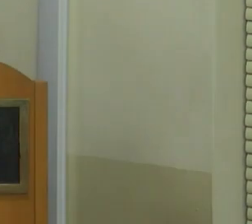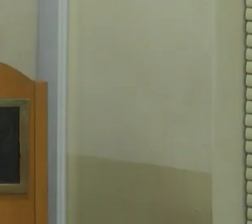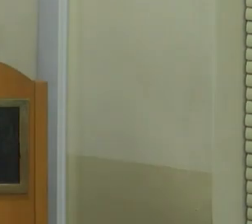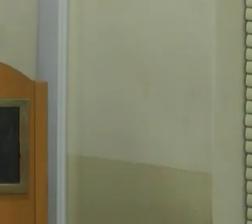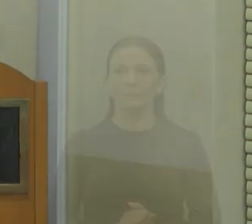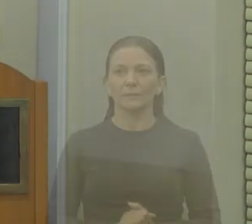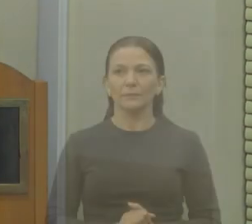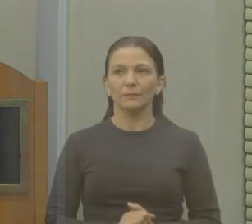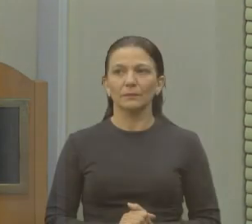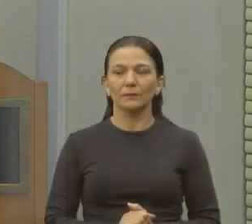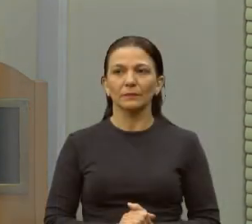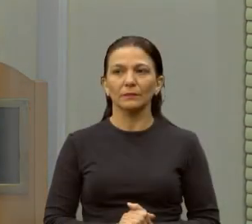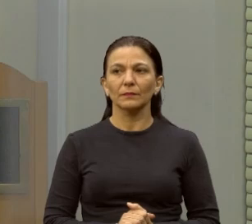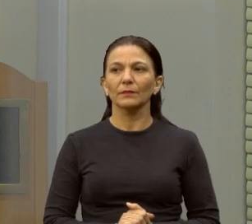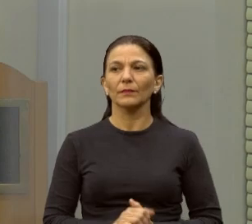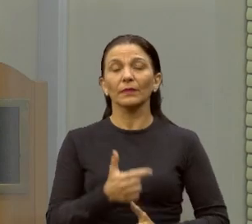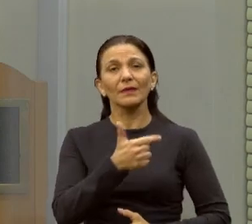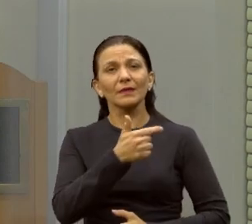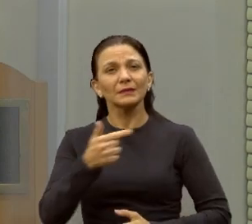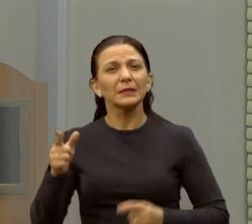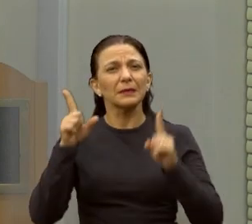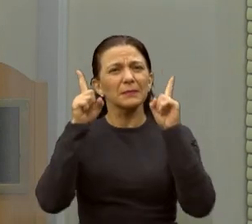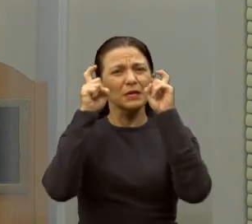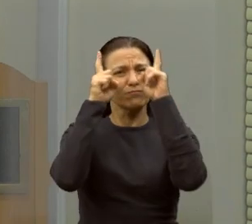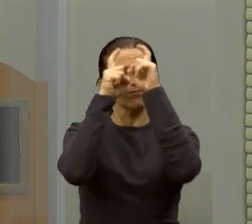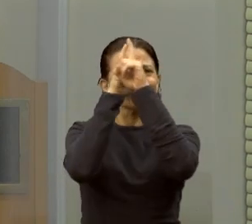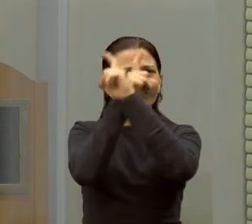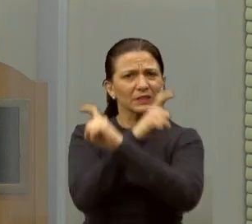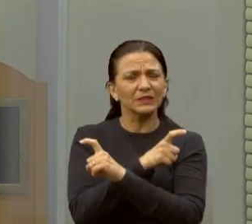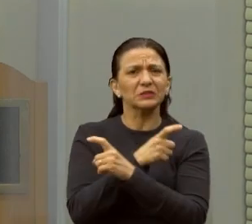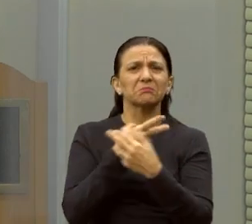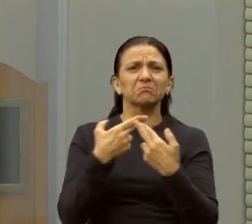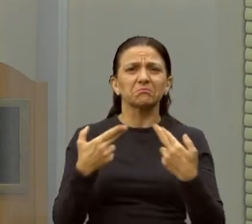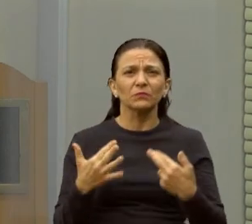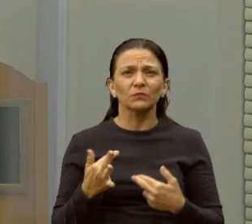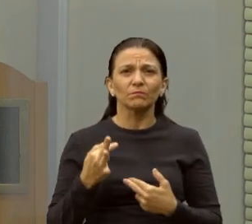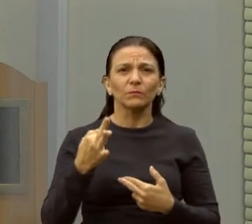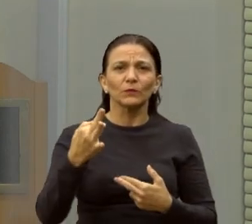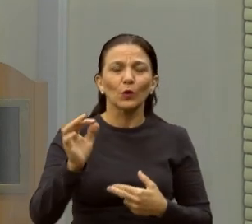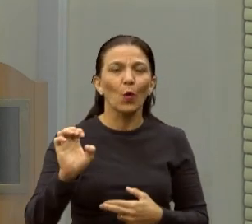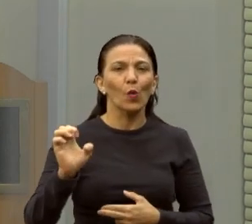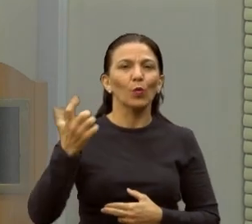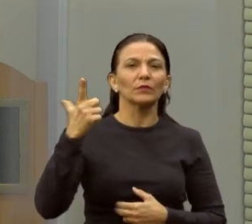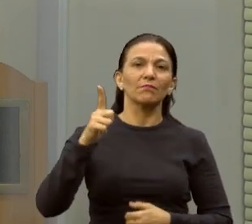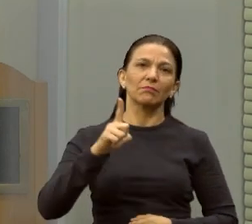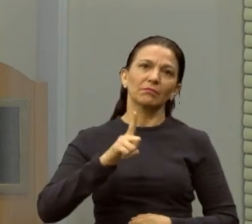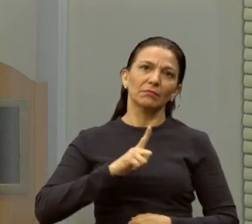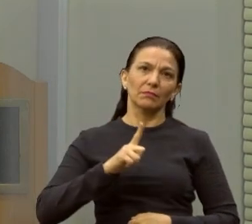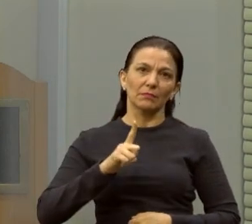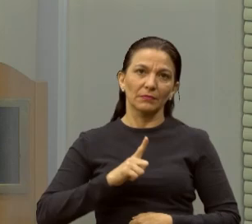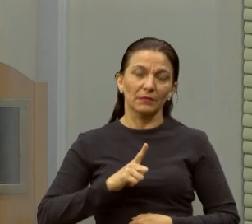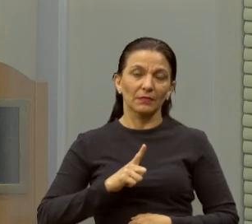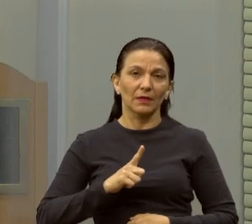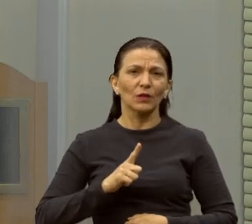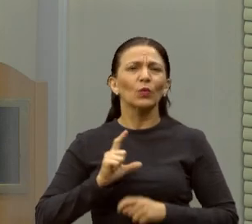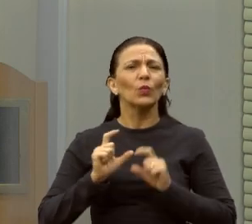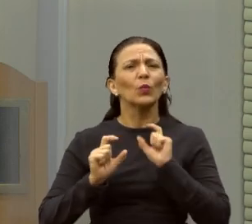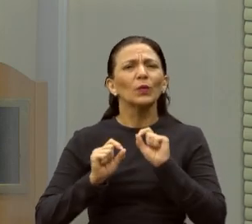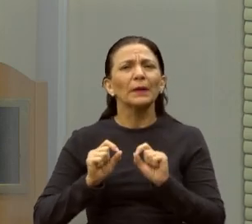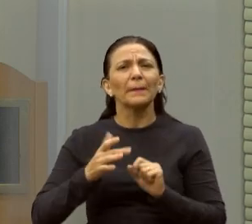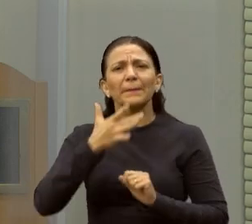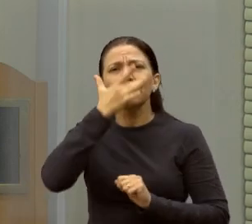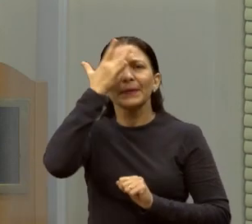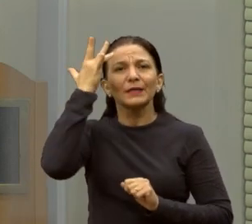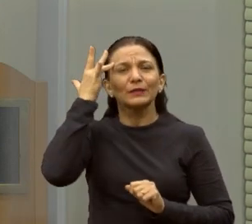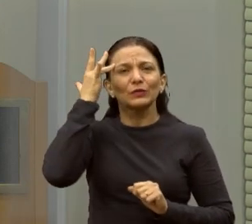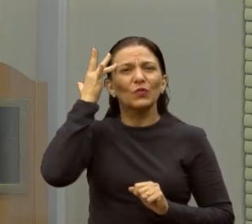essa né muitas coisas a se desenhar ainda pelo caminho Mas uma coisa é certa tem gente que